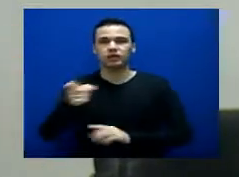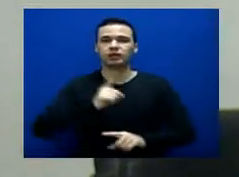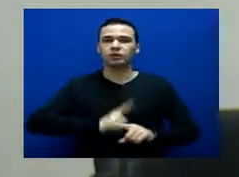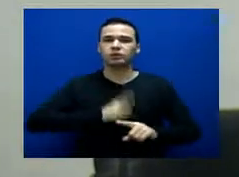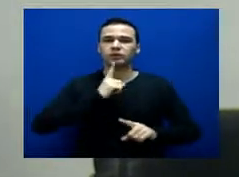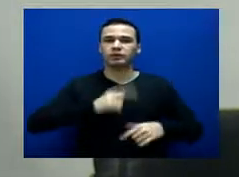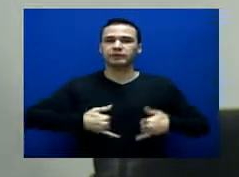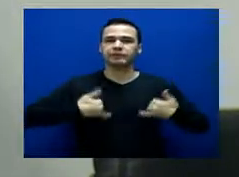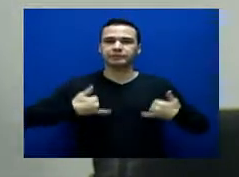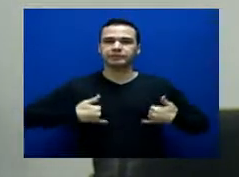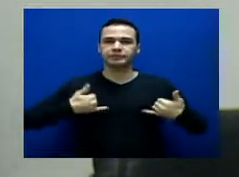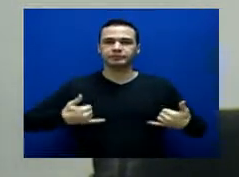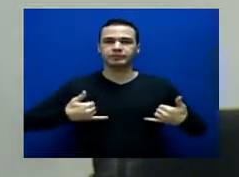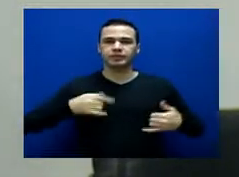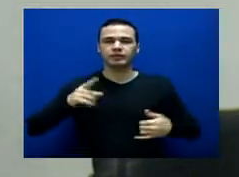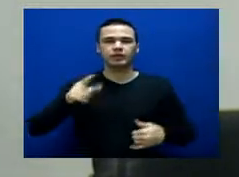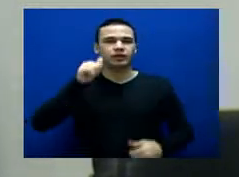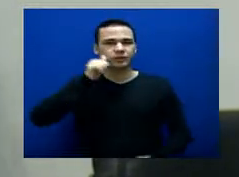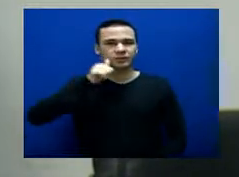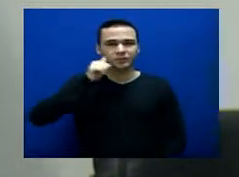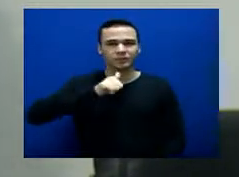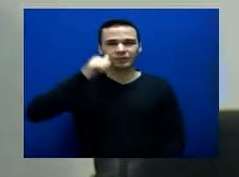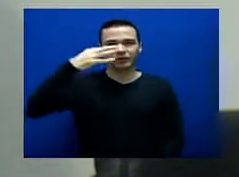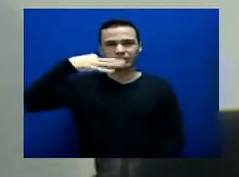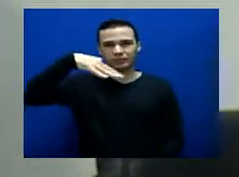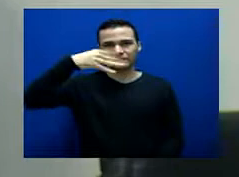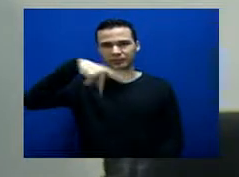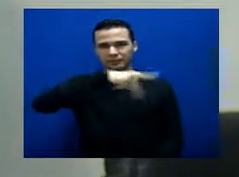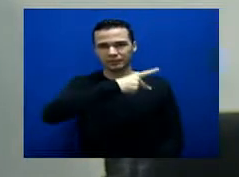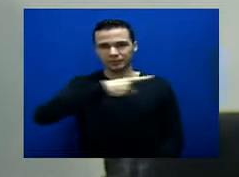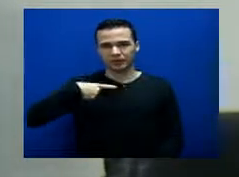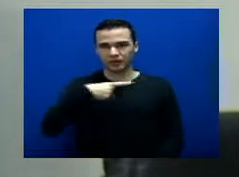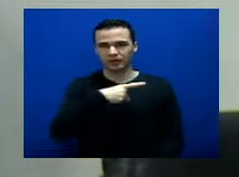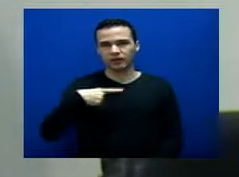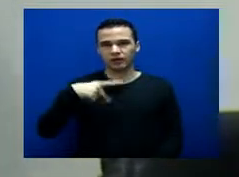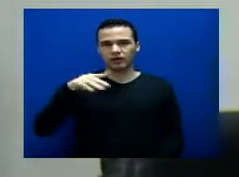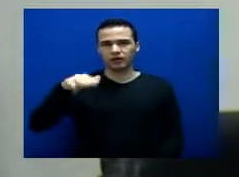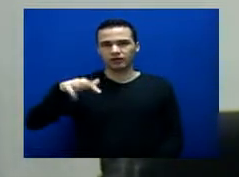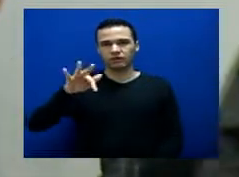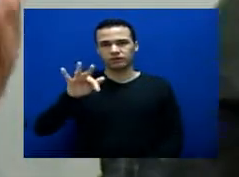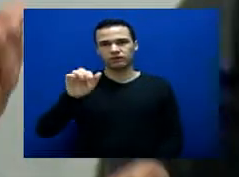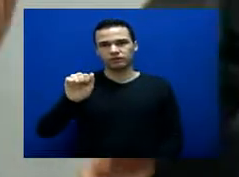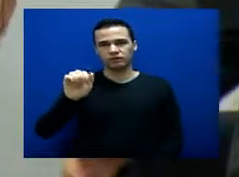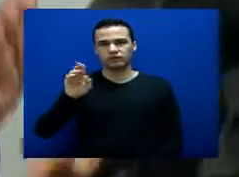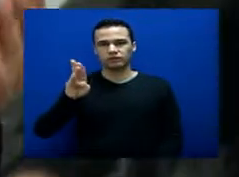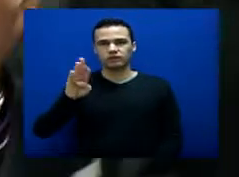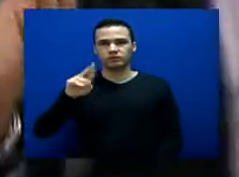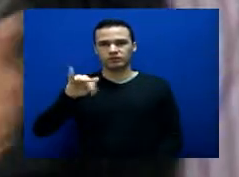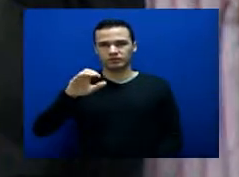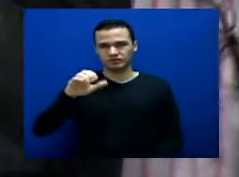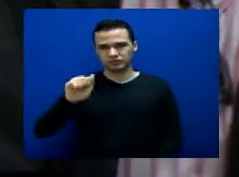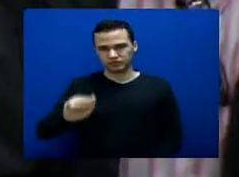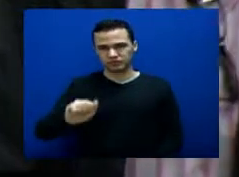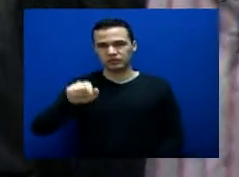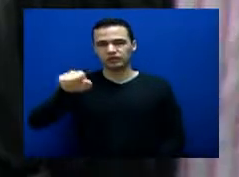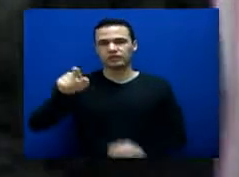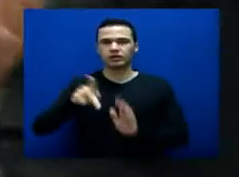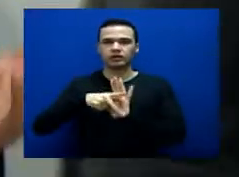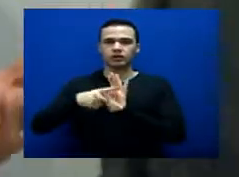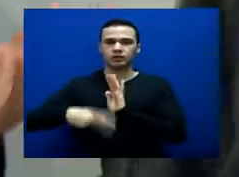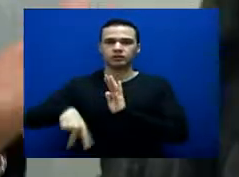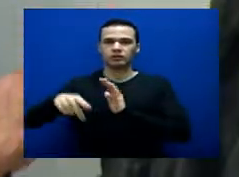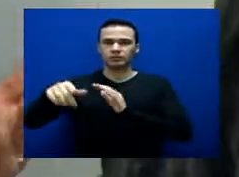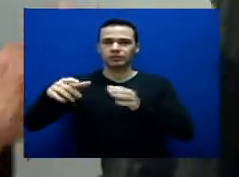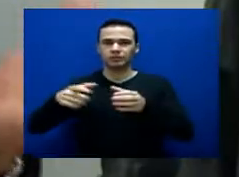passagem de aniversário da pastora Fabrícia Nantes Monteiro Catarino, a pastora importante da nossa igreja de Vila Carvalho,